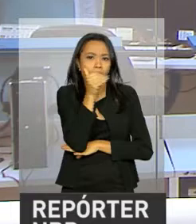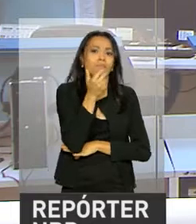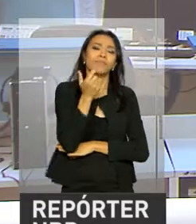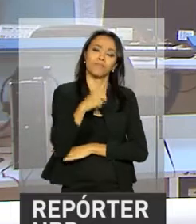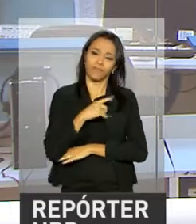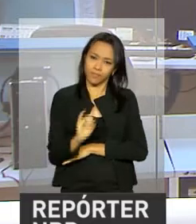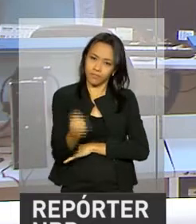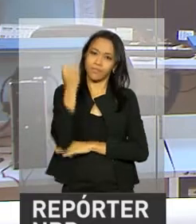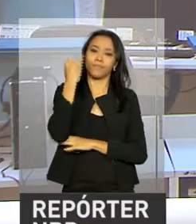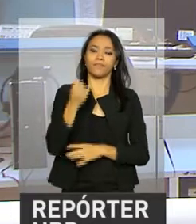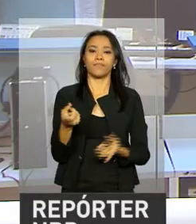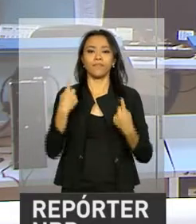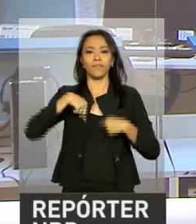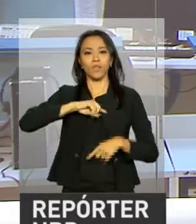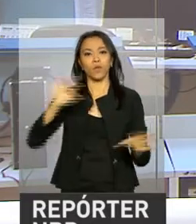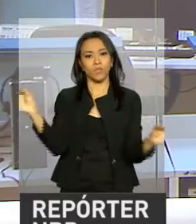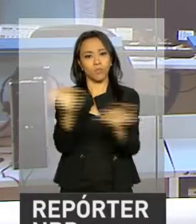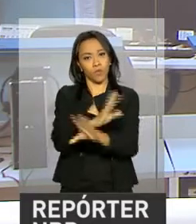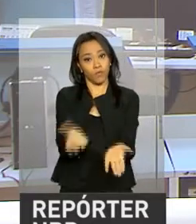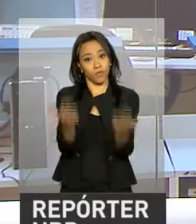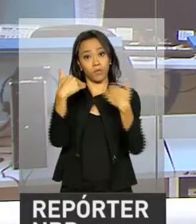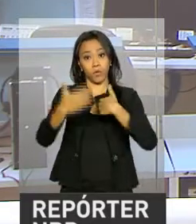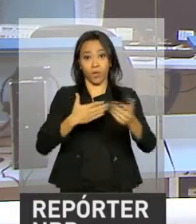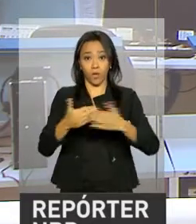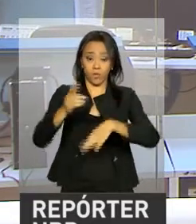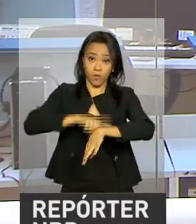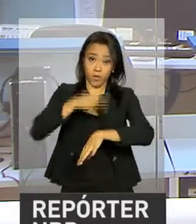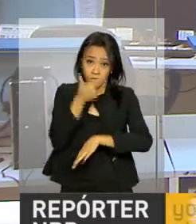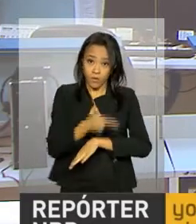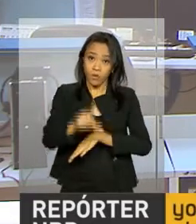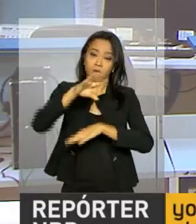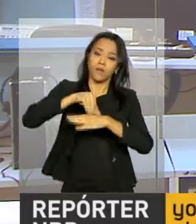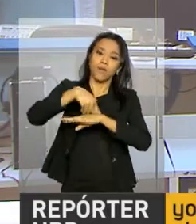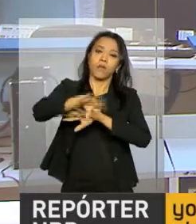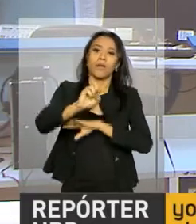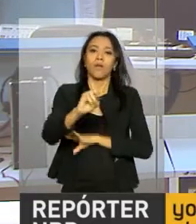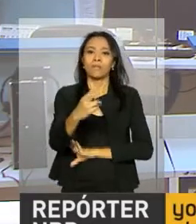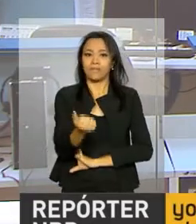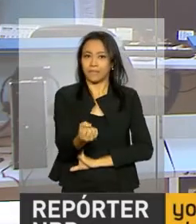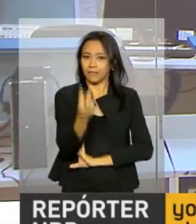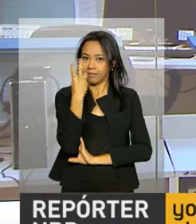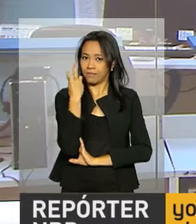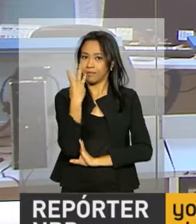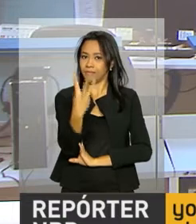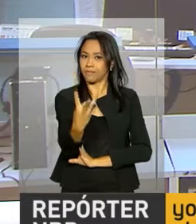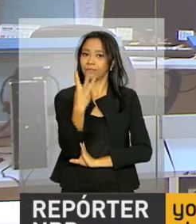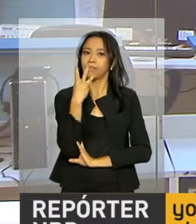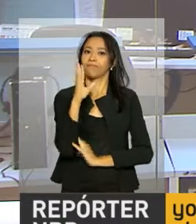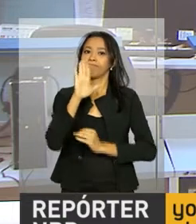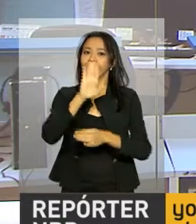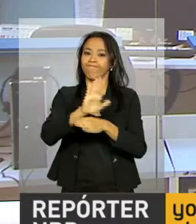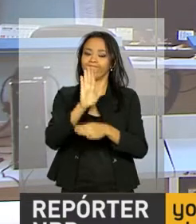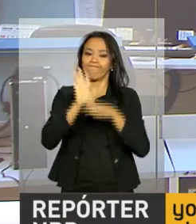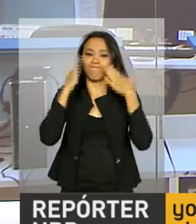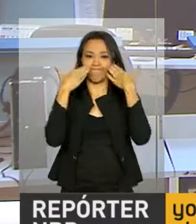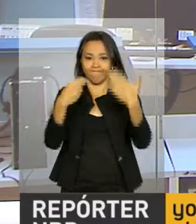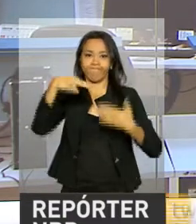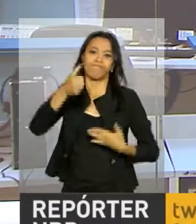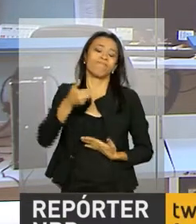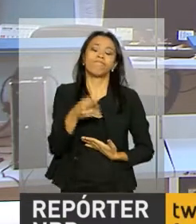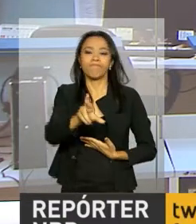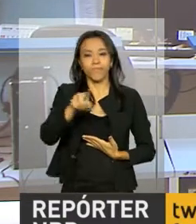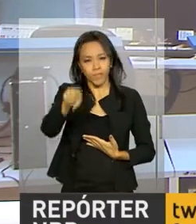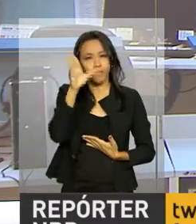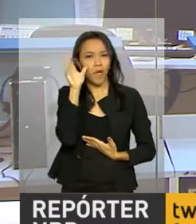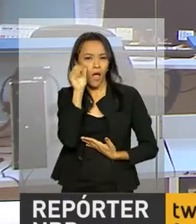a gente fica por aqui voltamos a qualquer momento com outras informações ou às três da tarde na próxima edição do repórter nbr